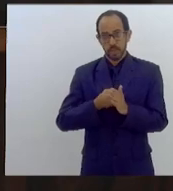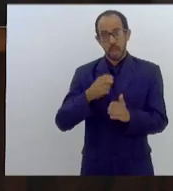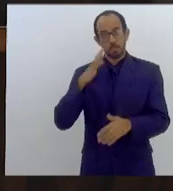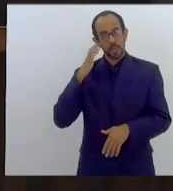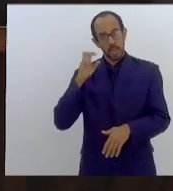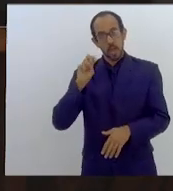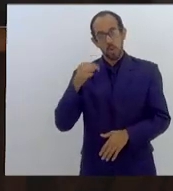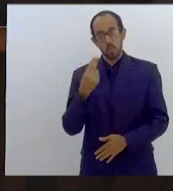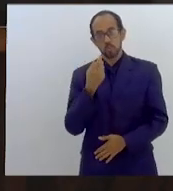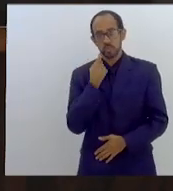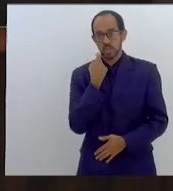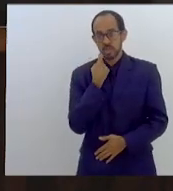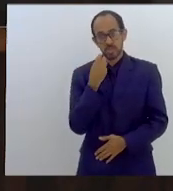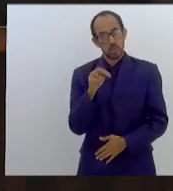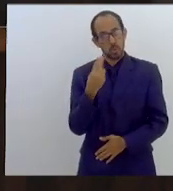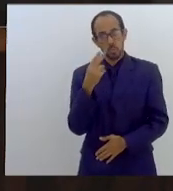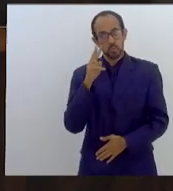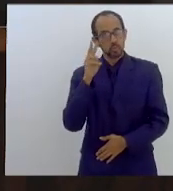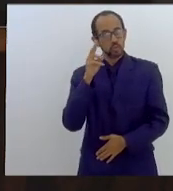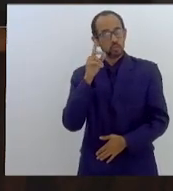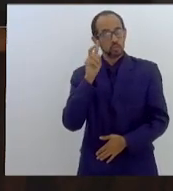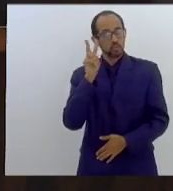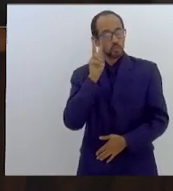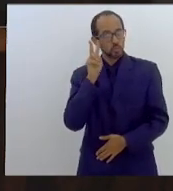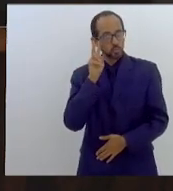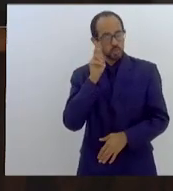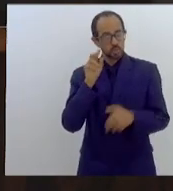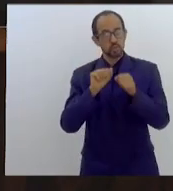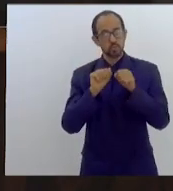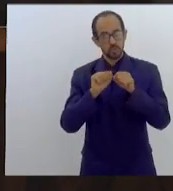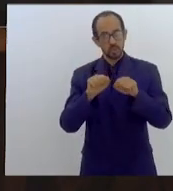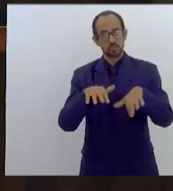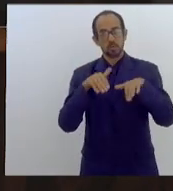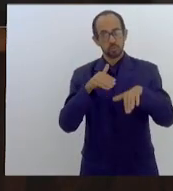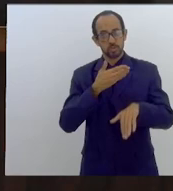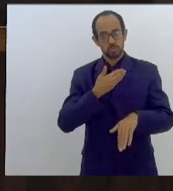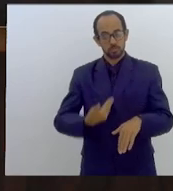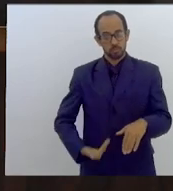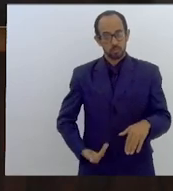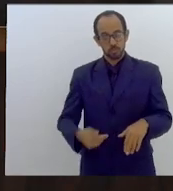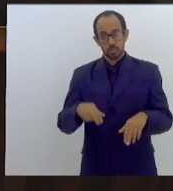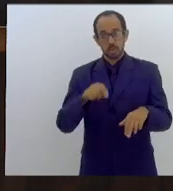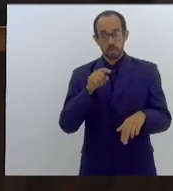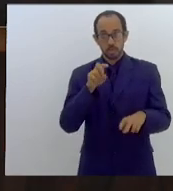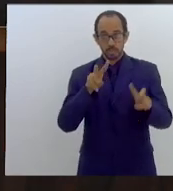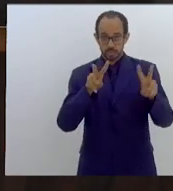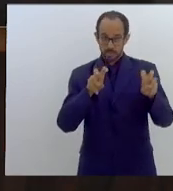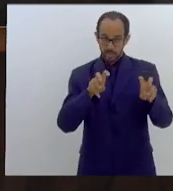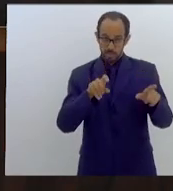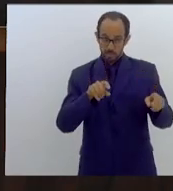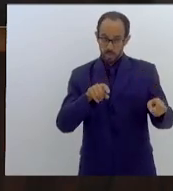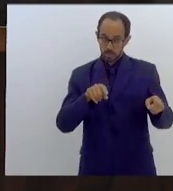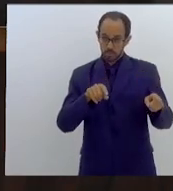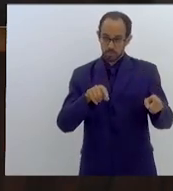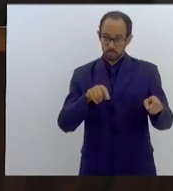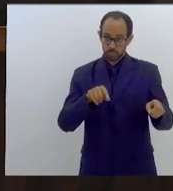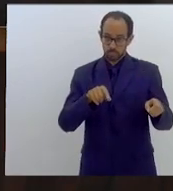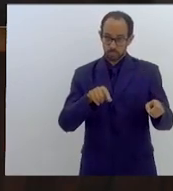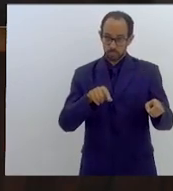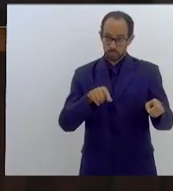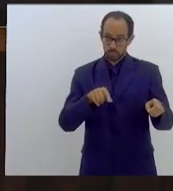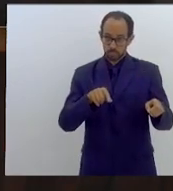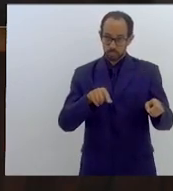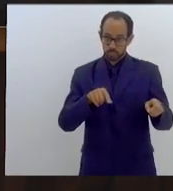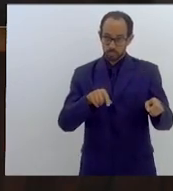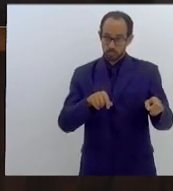ou segunda-feira, uma audiência pública, tá certo? Sobre esse tema. Vossa Excelência precisa, como líder do governo,